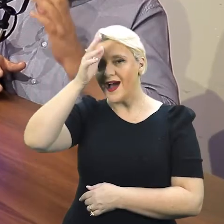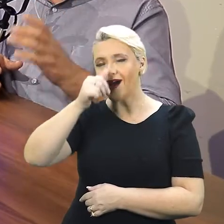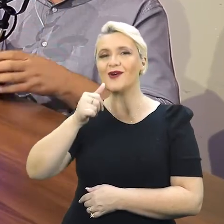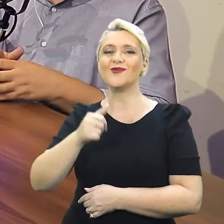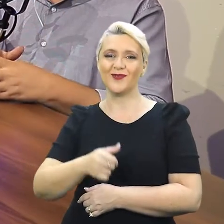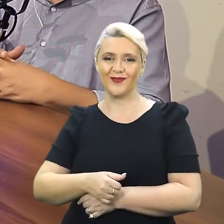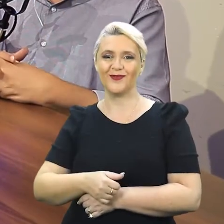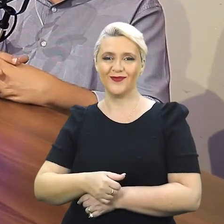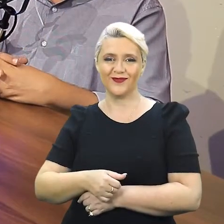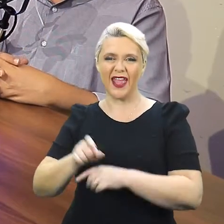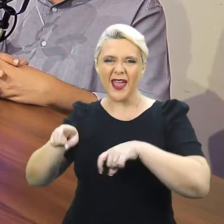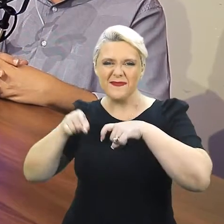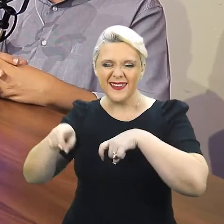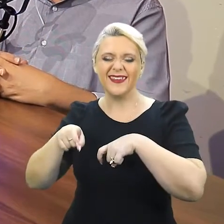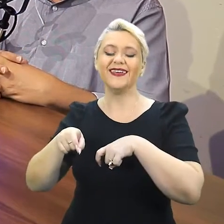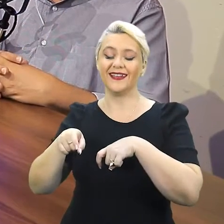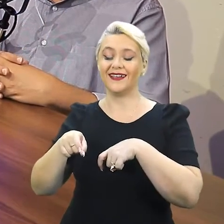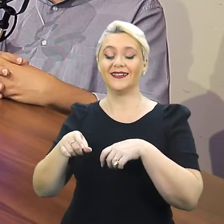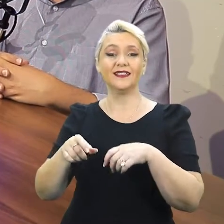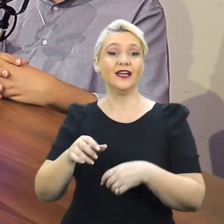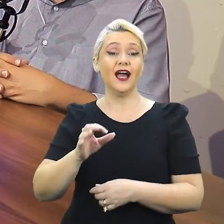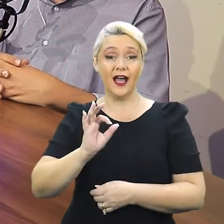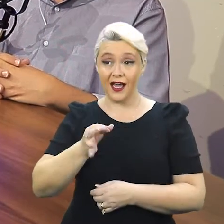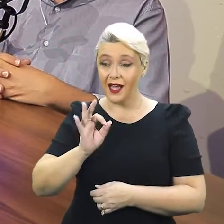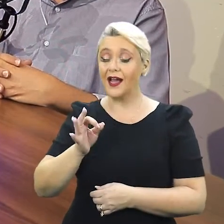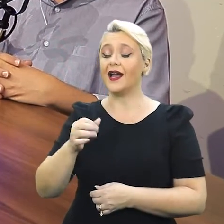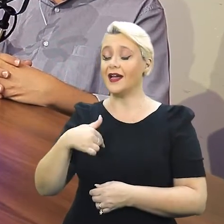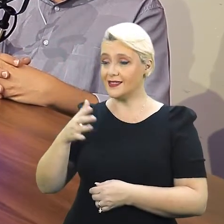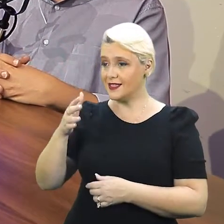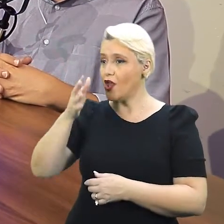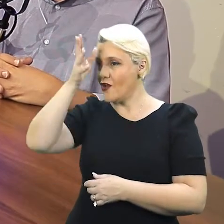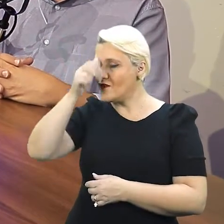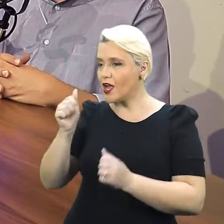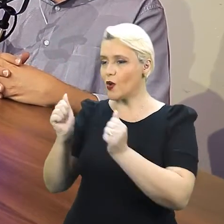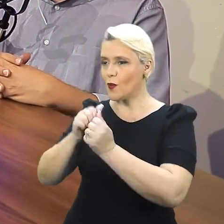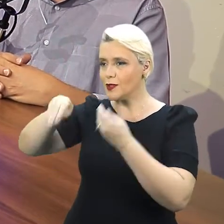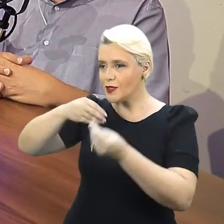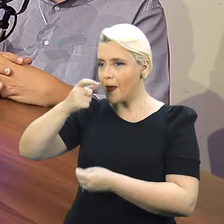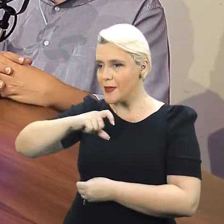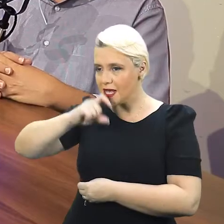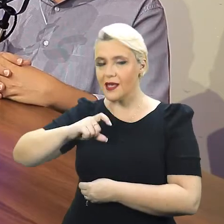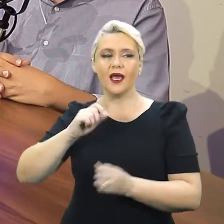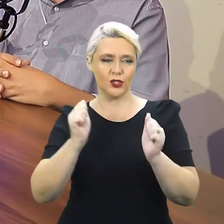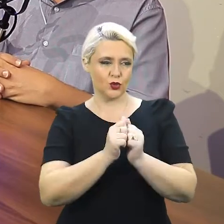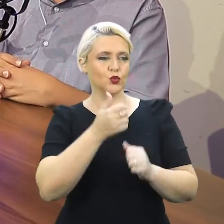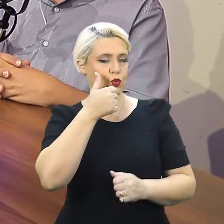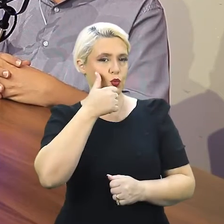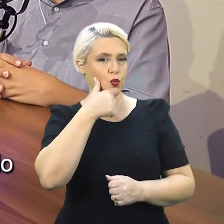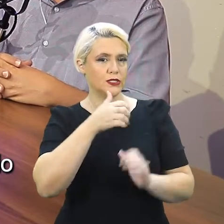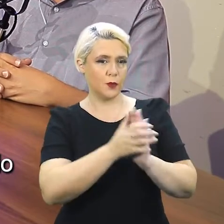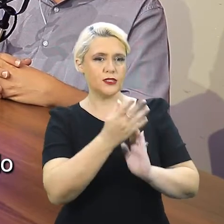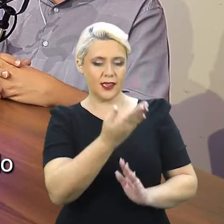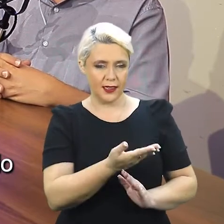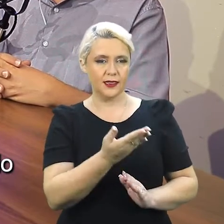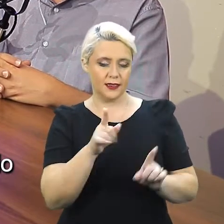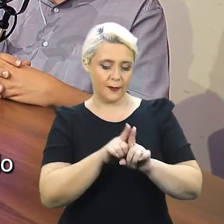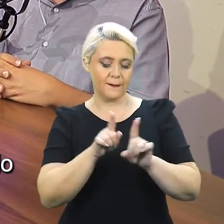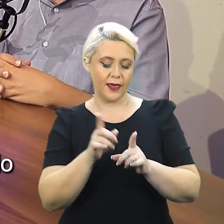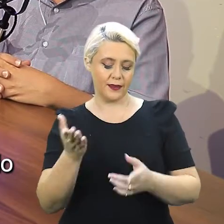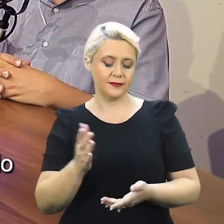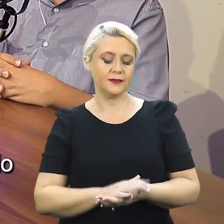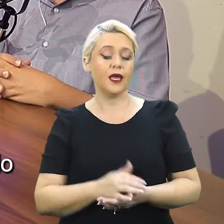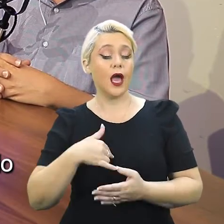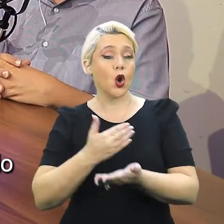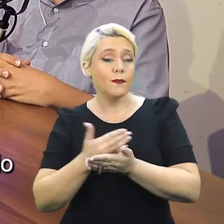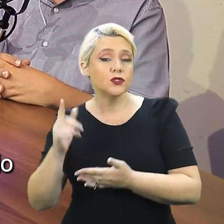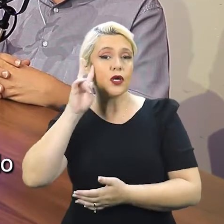o franguinho caipira, a Com, lasanha com da dona piqui, Marli, a mulher do Mané. E lá em Goiânia começou, então, essa história